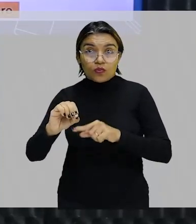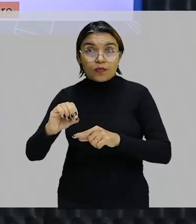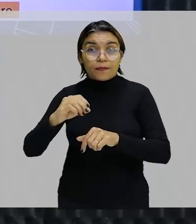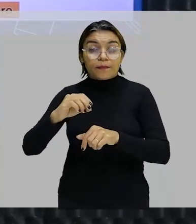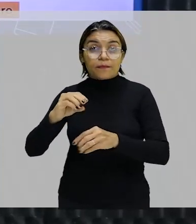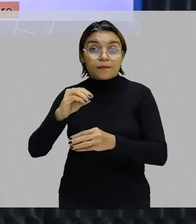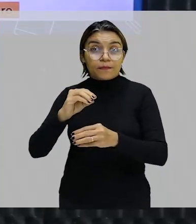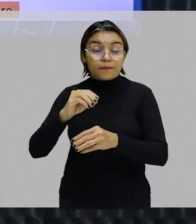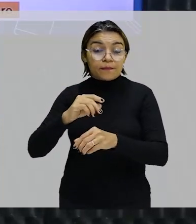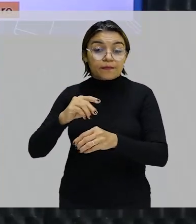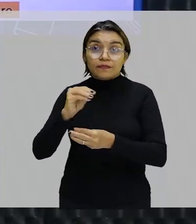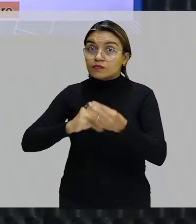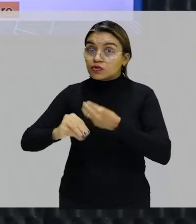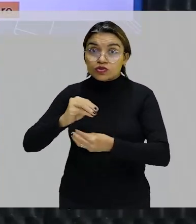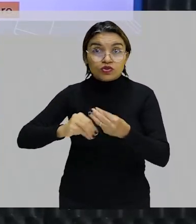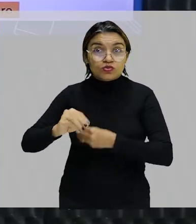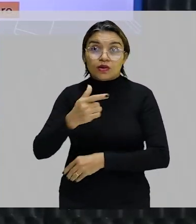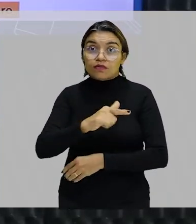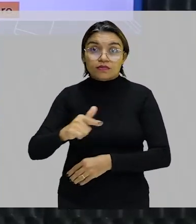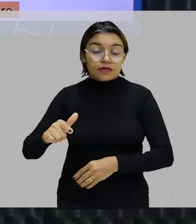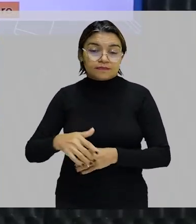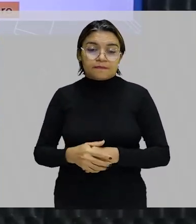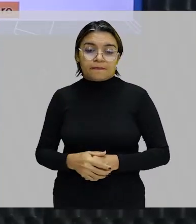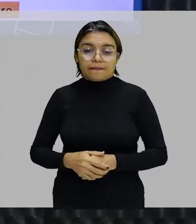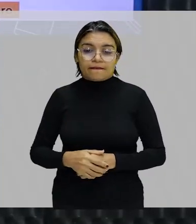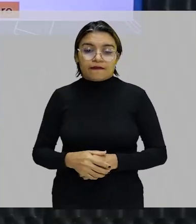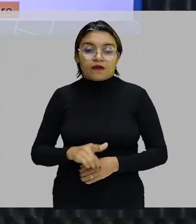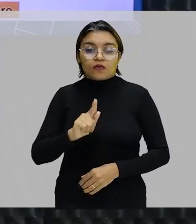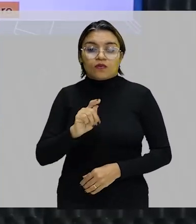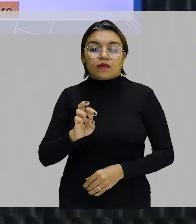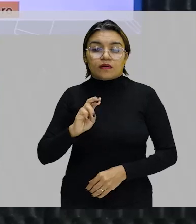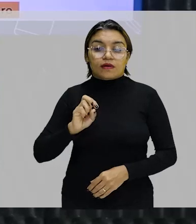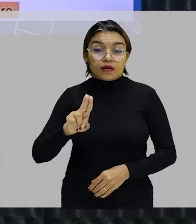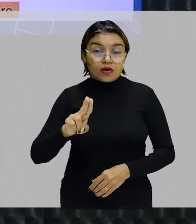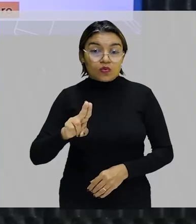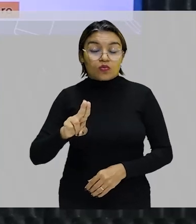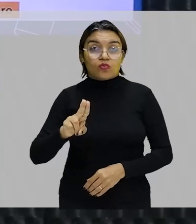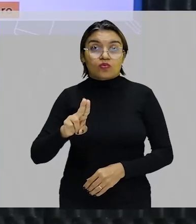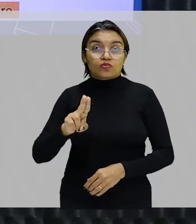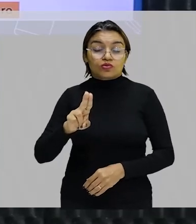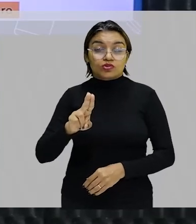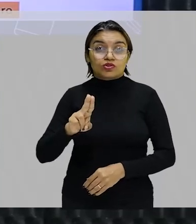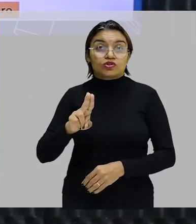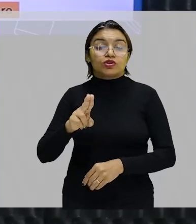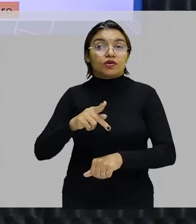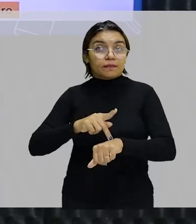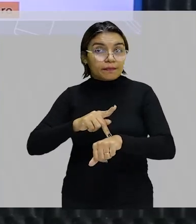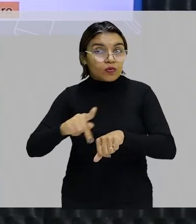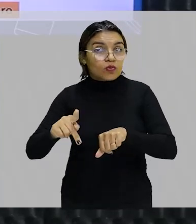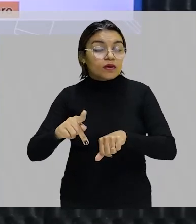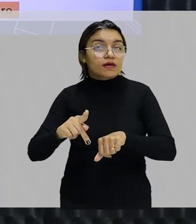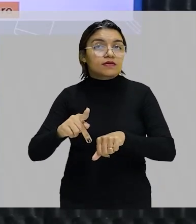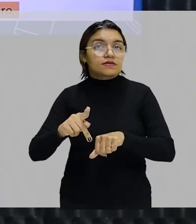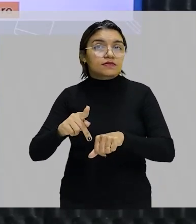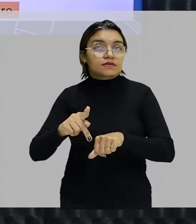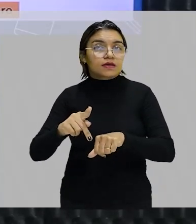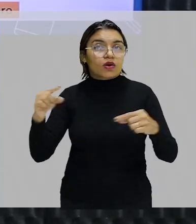eu tirei essa linha? Do grau de pureza. Né? O grau de pureza falava que corresponde